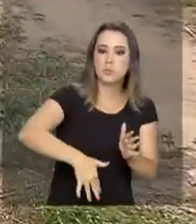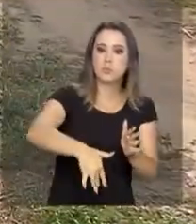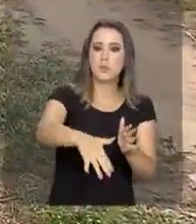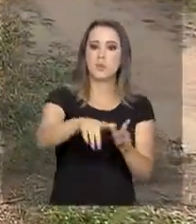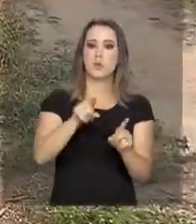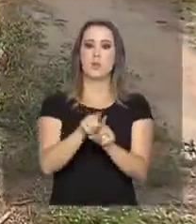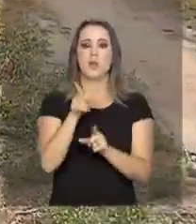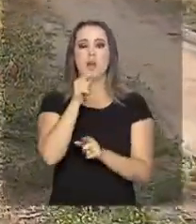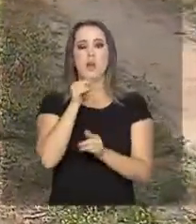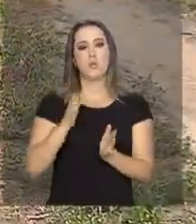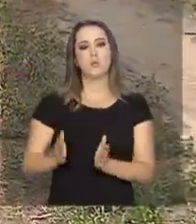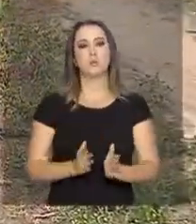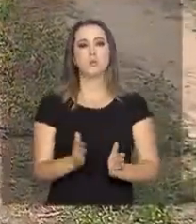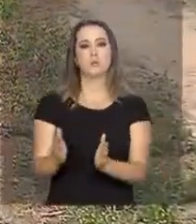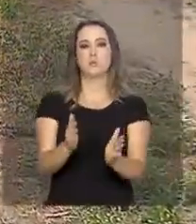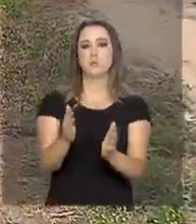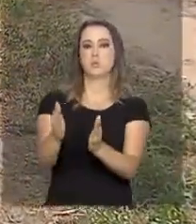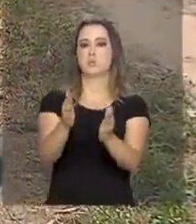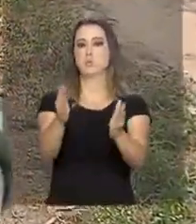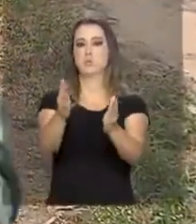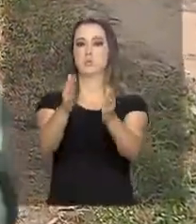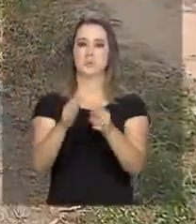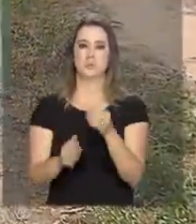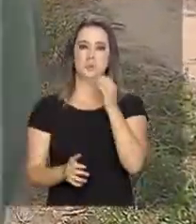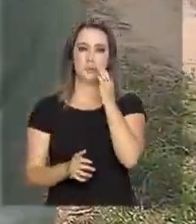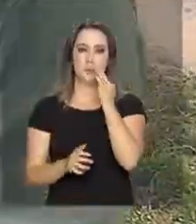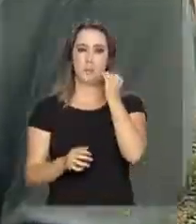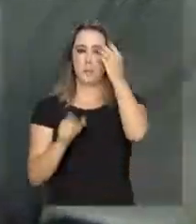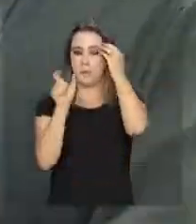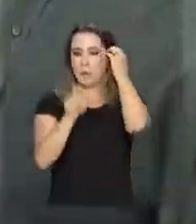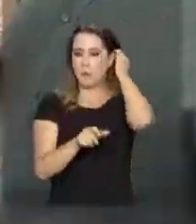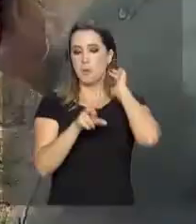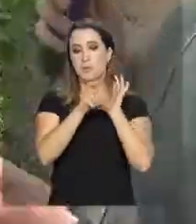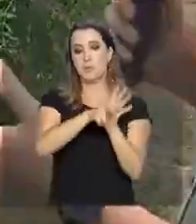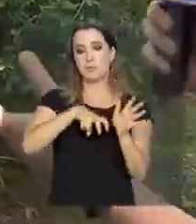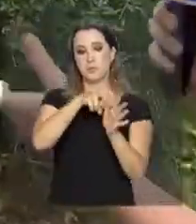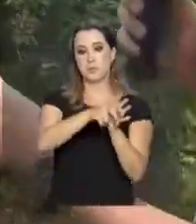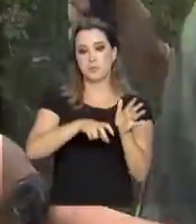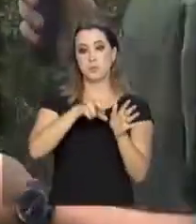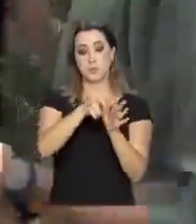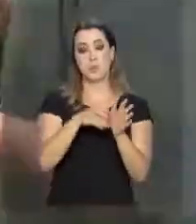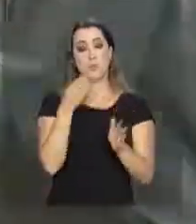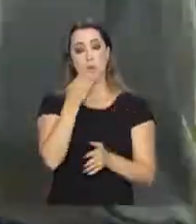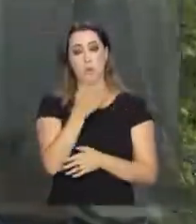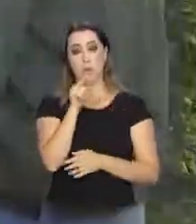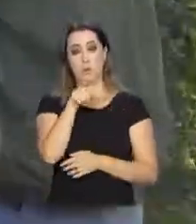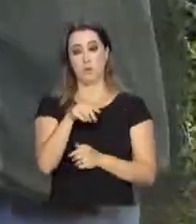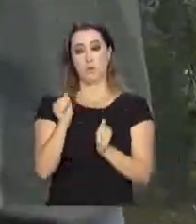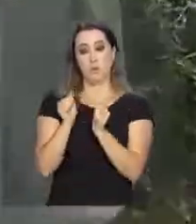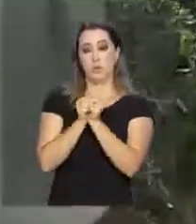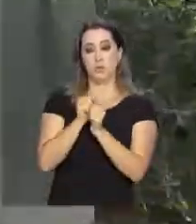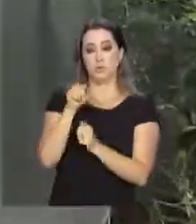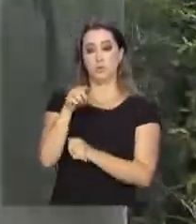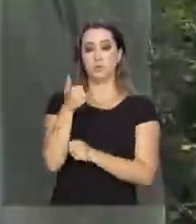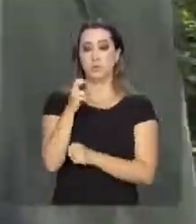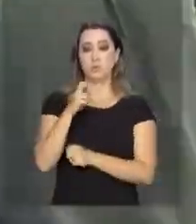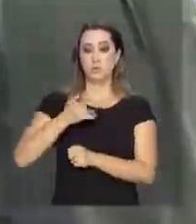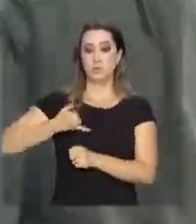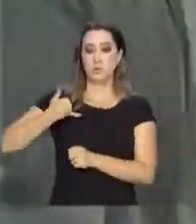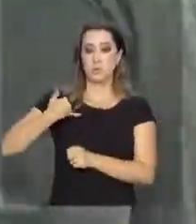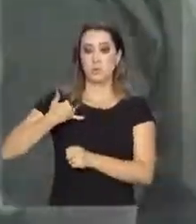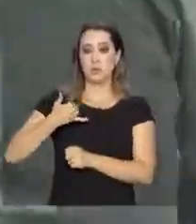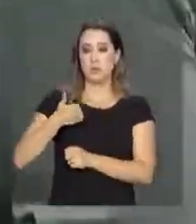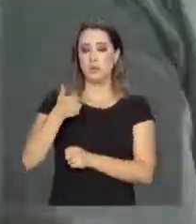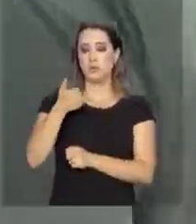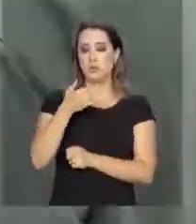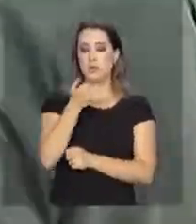estações de bombeamento do perímetro irrigado. O agricultor familiar Antônio Lúcio, ele está aqui há cerca de 15 anos, vai